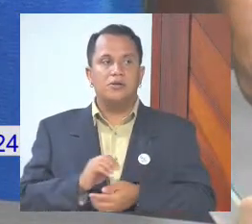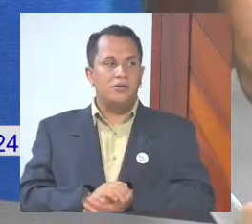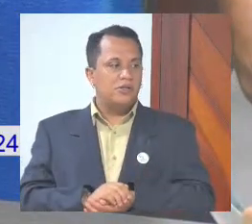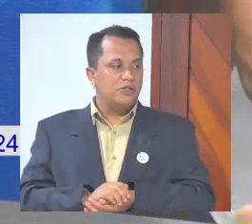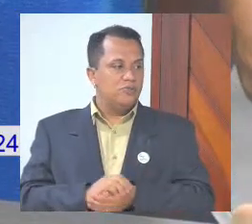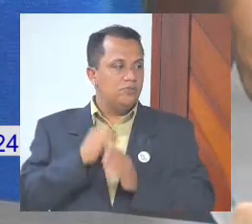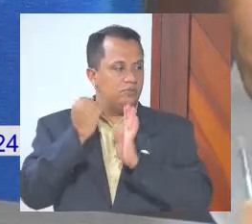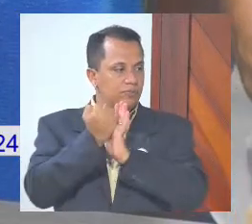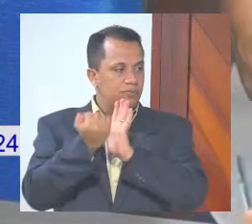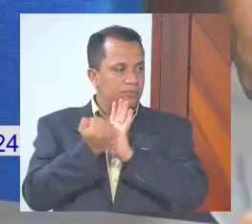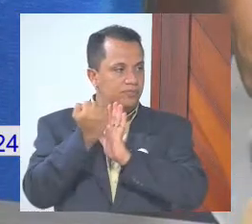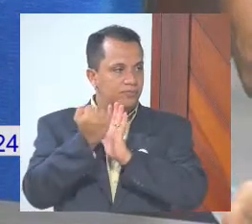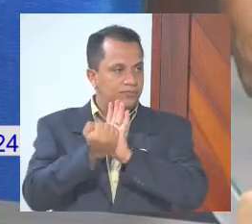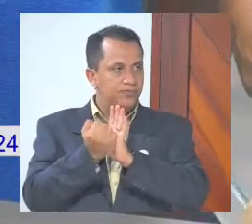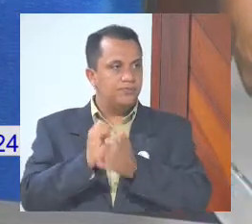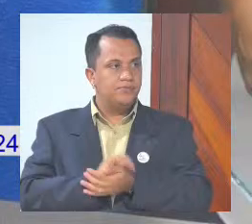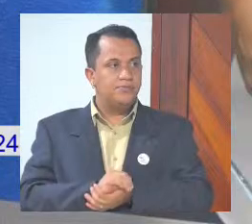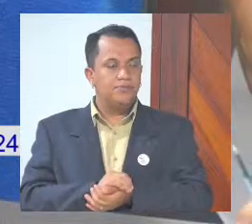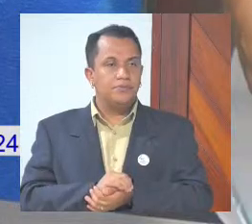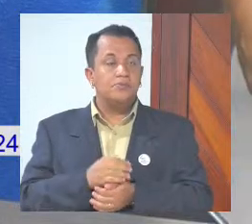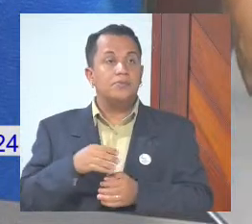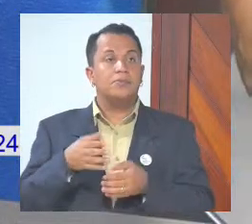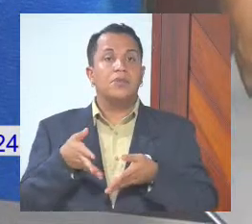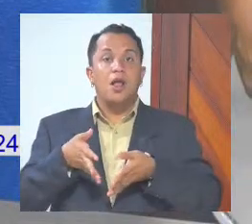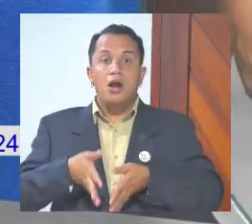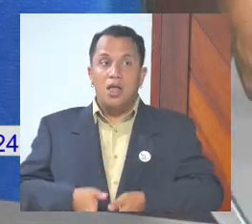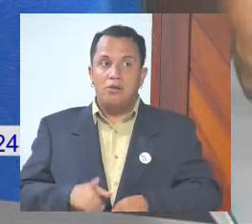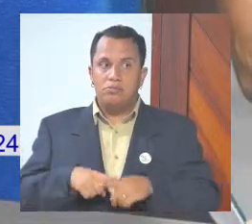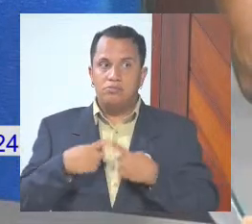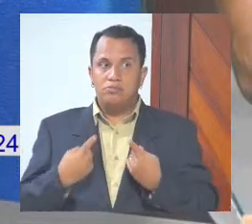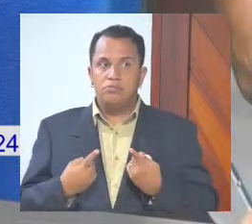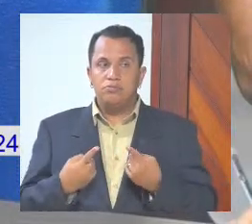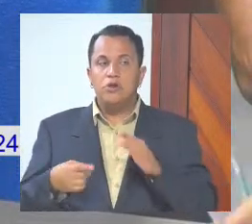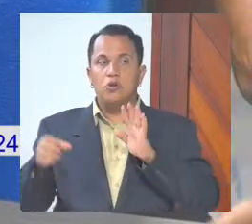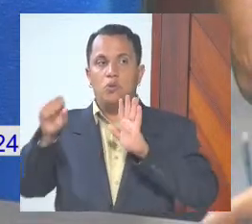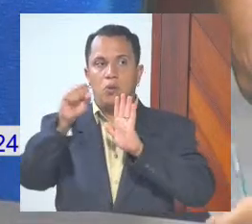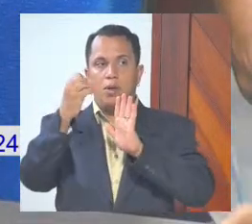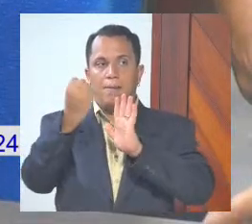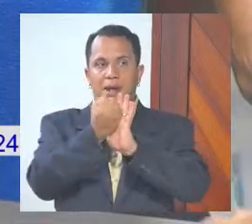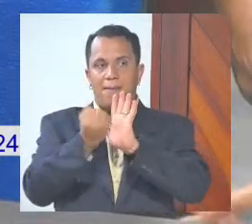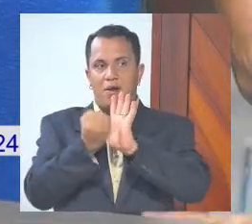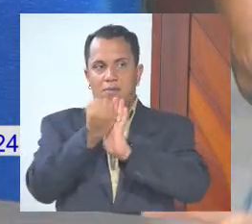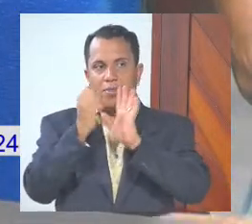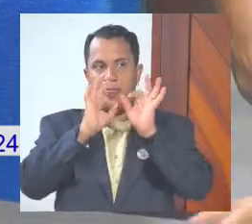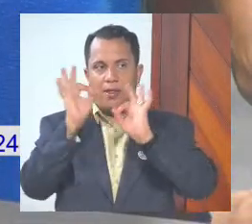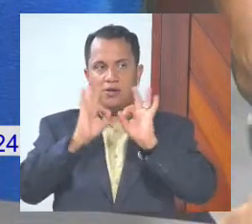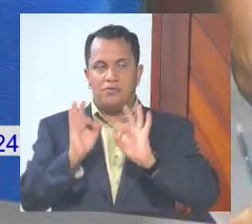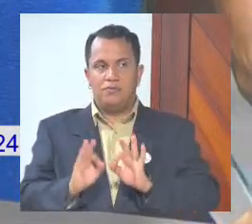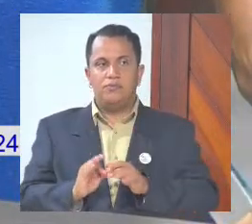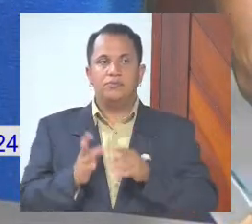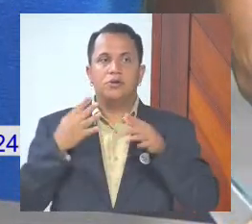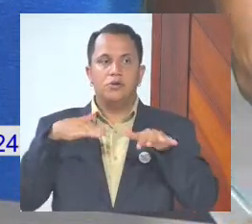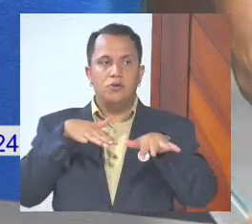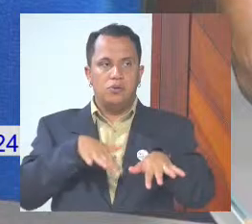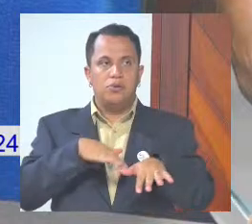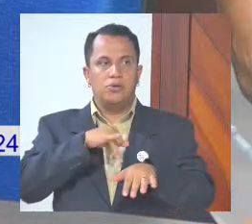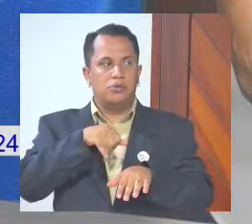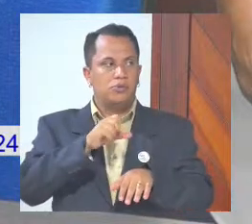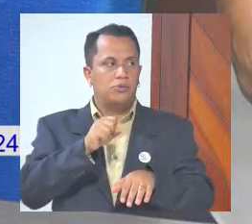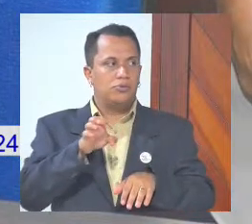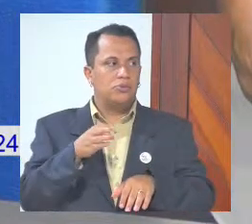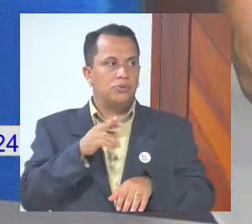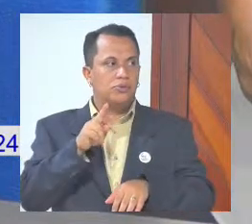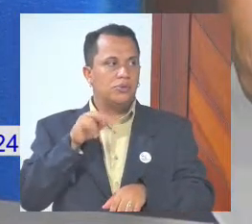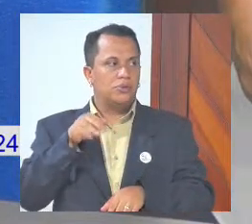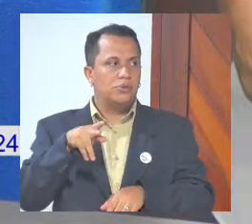Este decreto legislativo entra em vigor na data da sua publicação. Plenário da Câmara, vereador José de